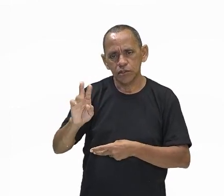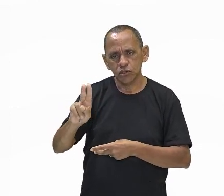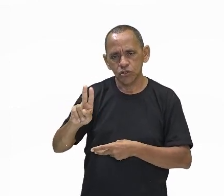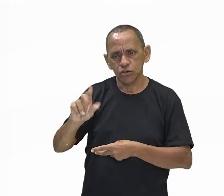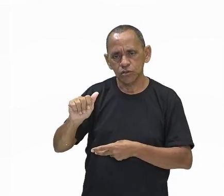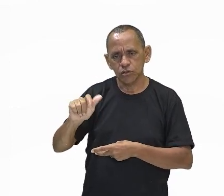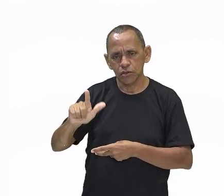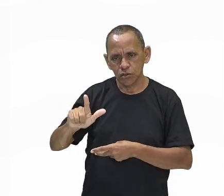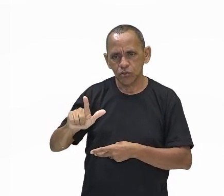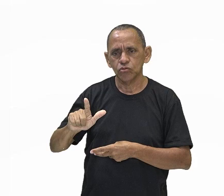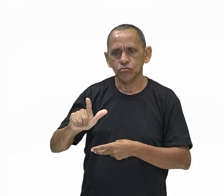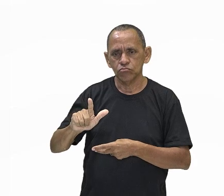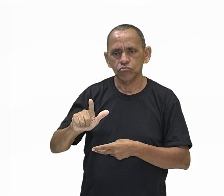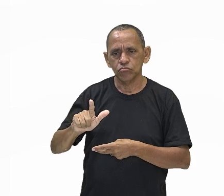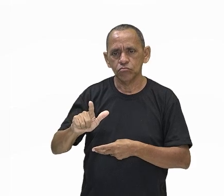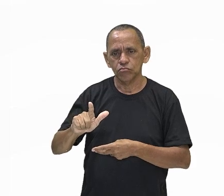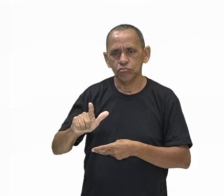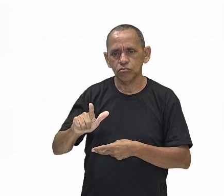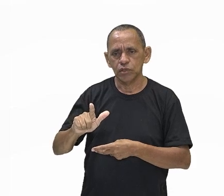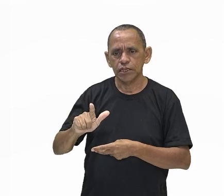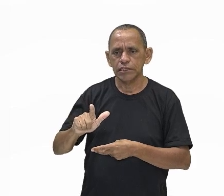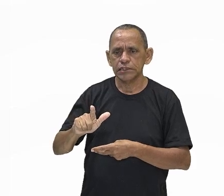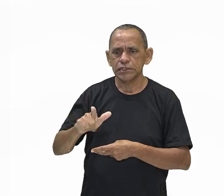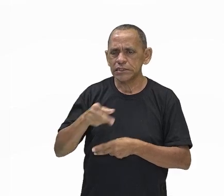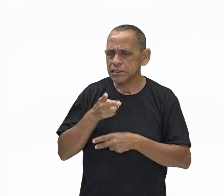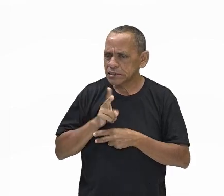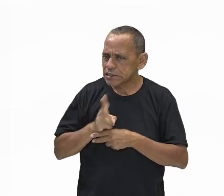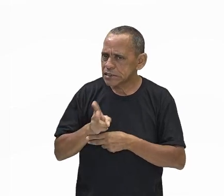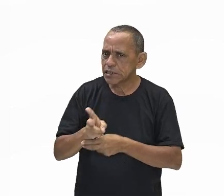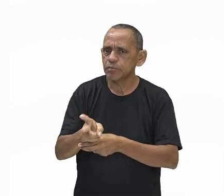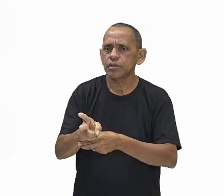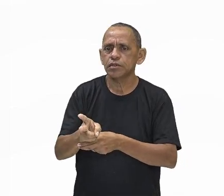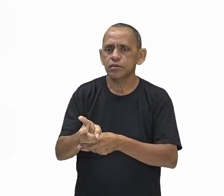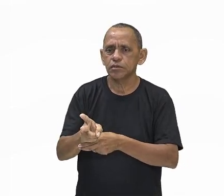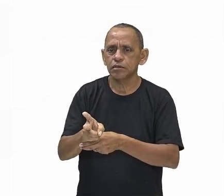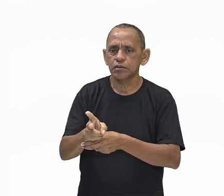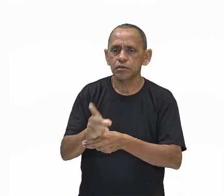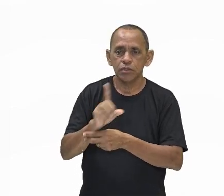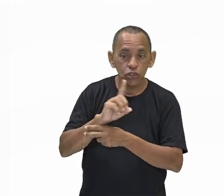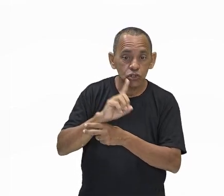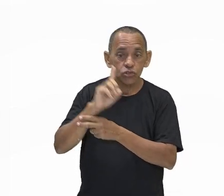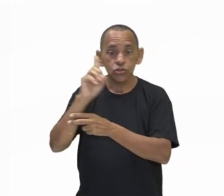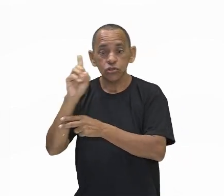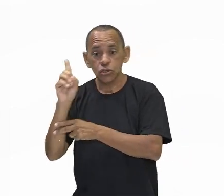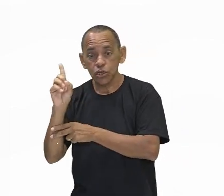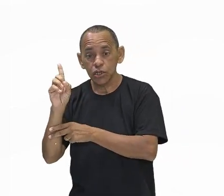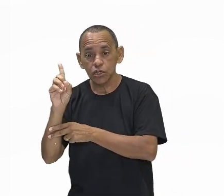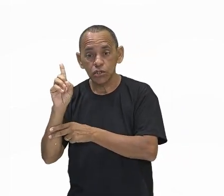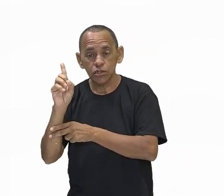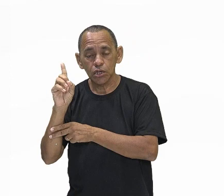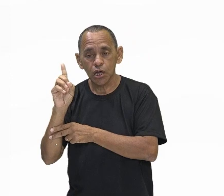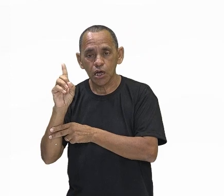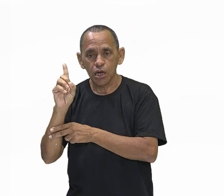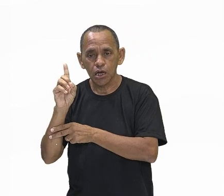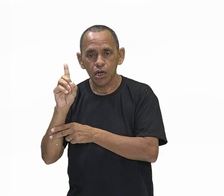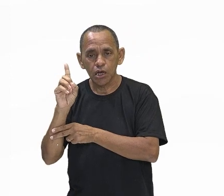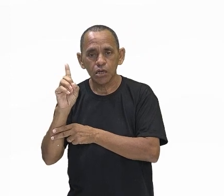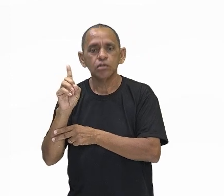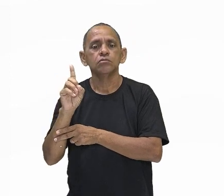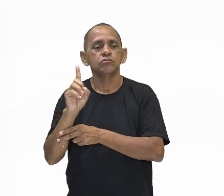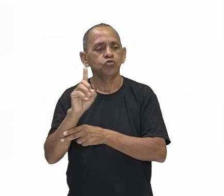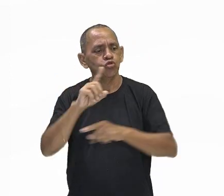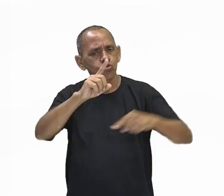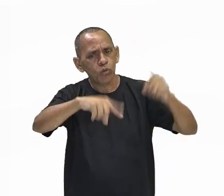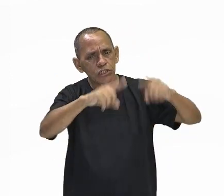lente divergente, ela sempre vai ser virtual, direita e menor do que o objeto,